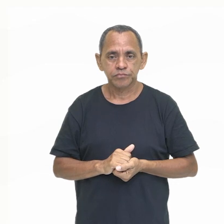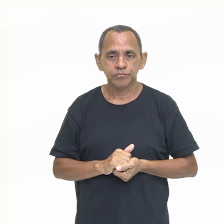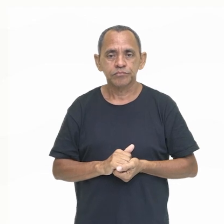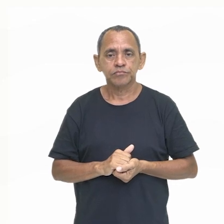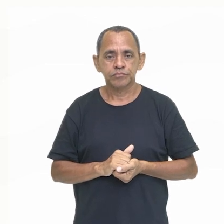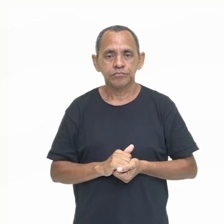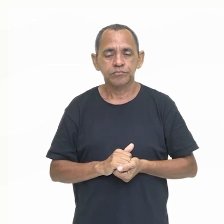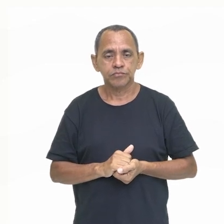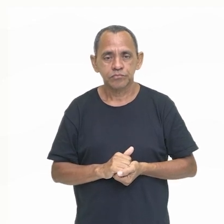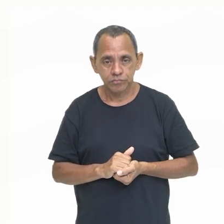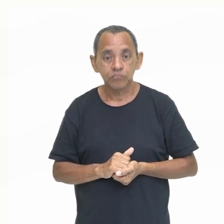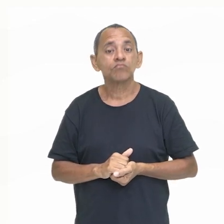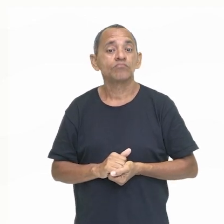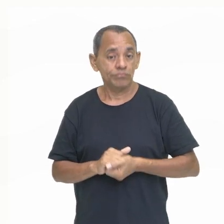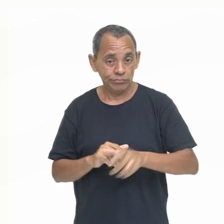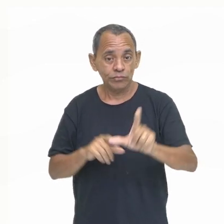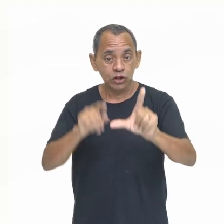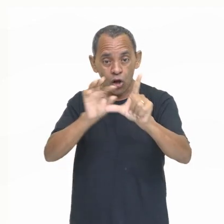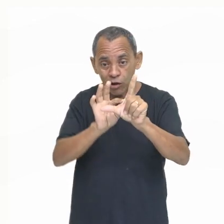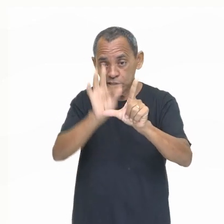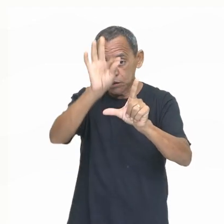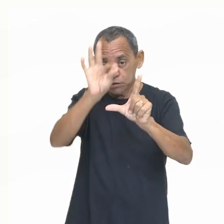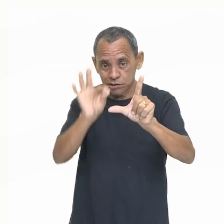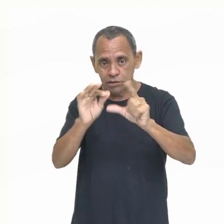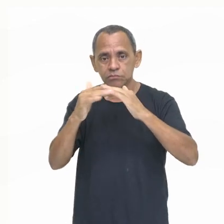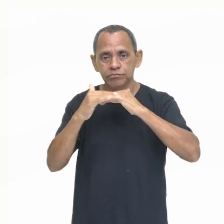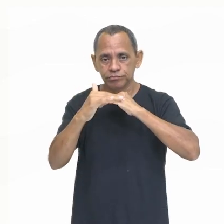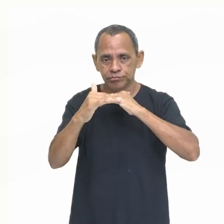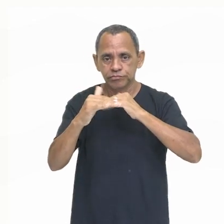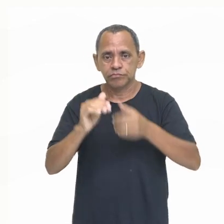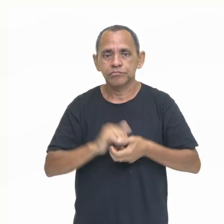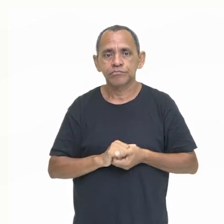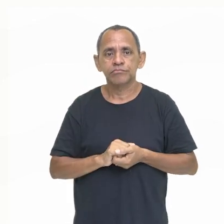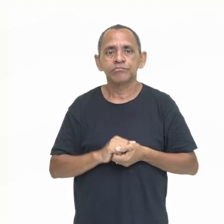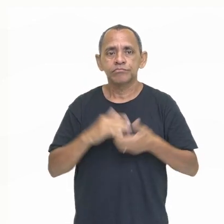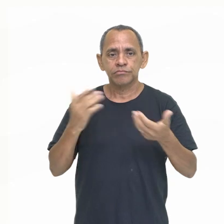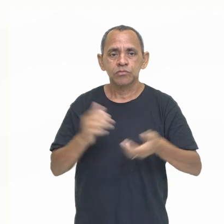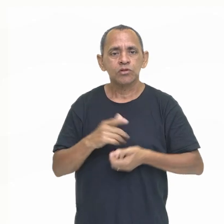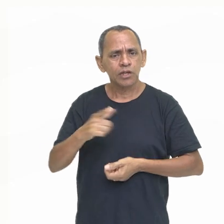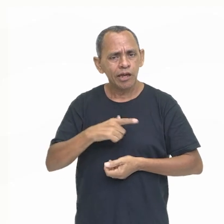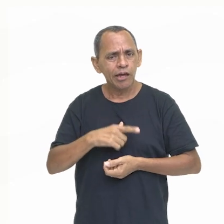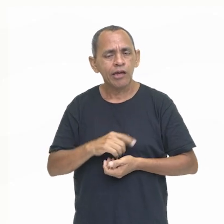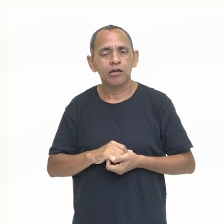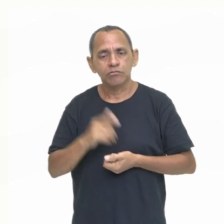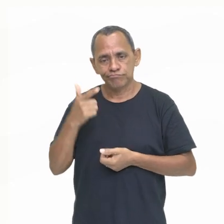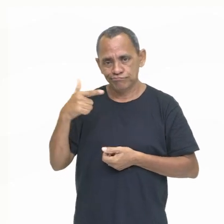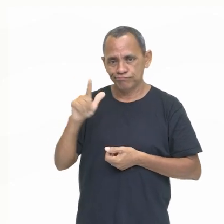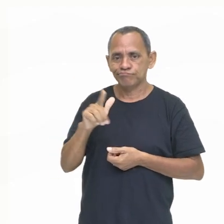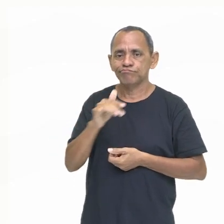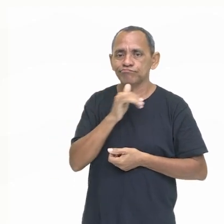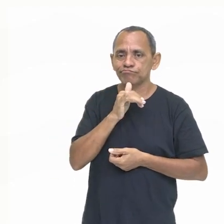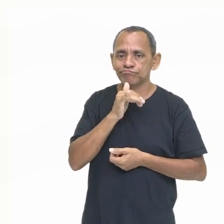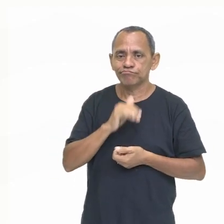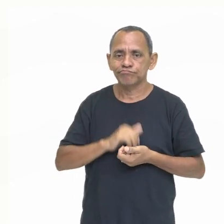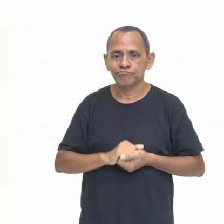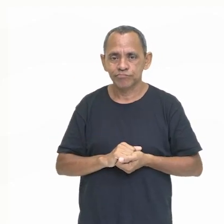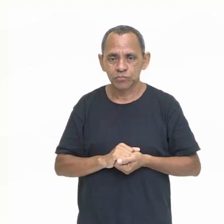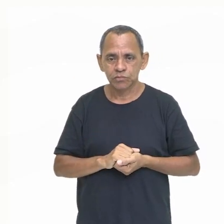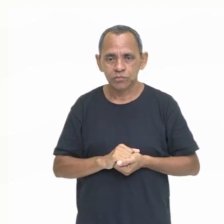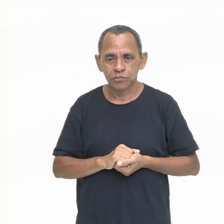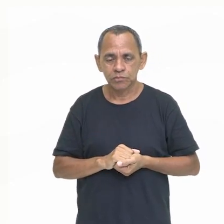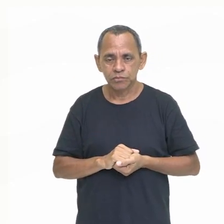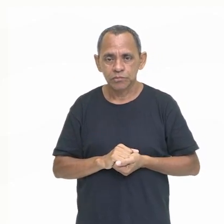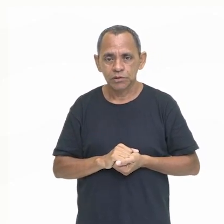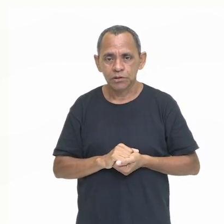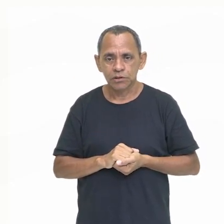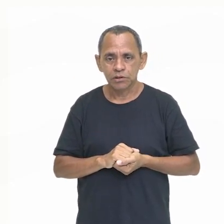ela é crescente, decrescente ou constante. Bom, pessoal, tem mais uma situação, problema aqui, que é para não ficar nenhuma